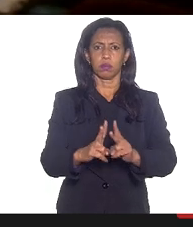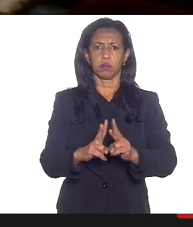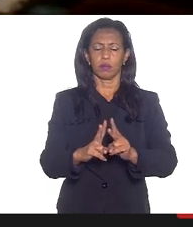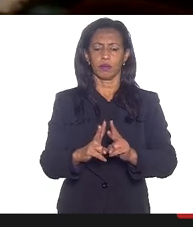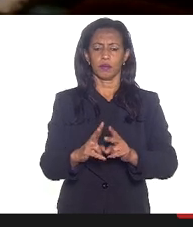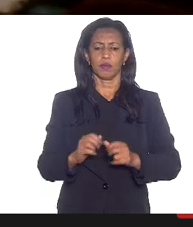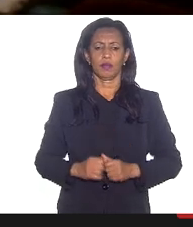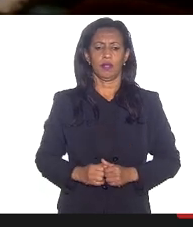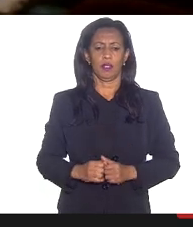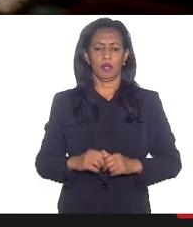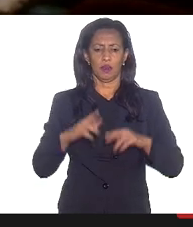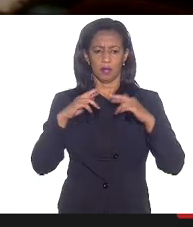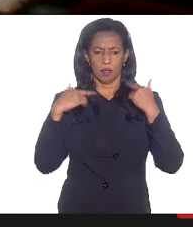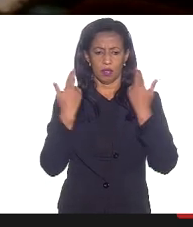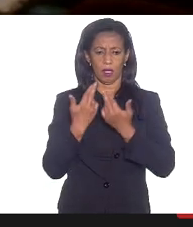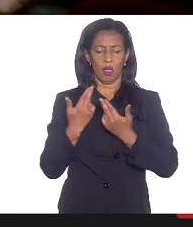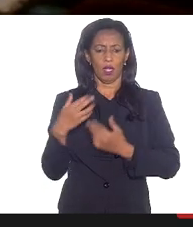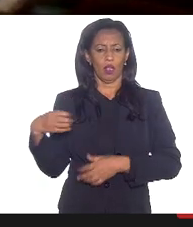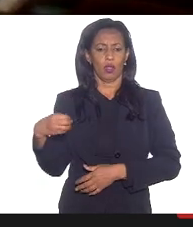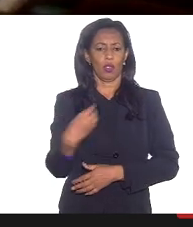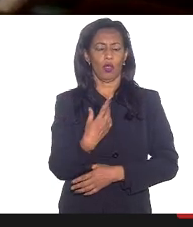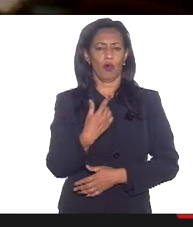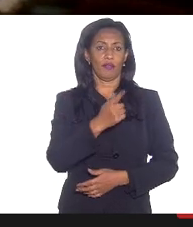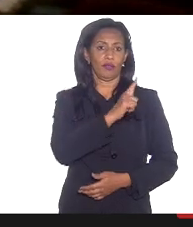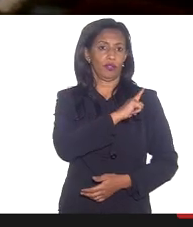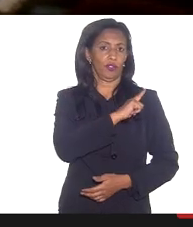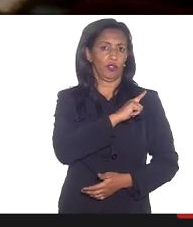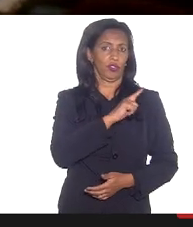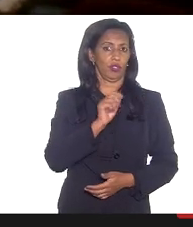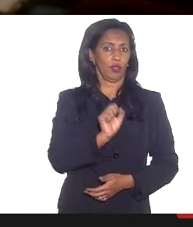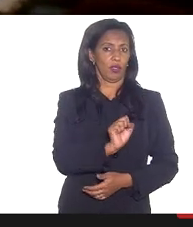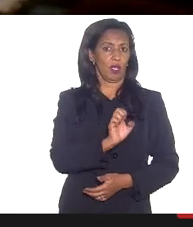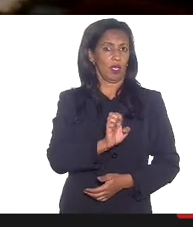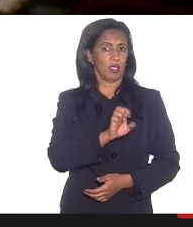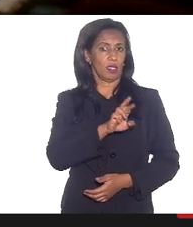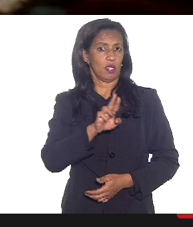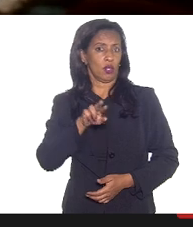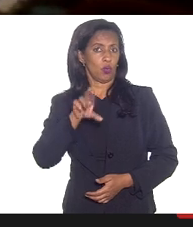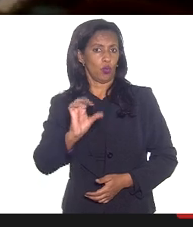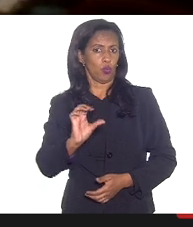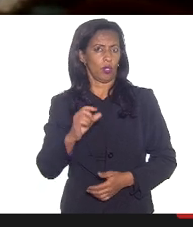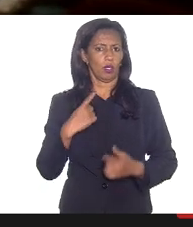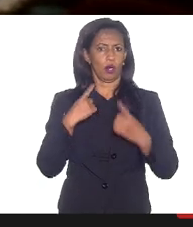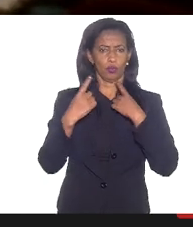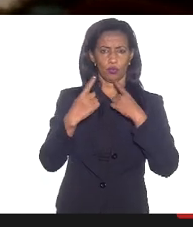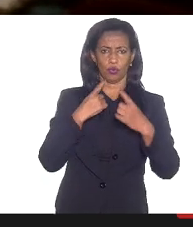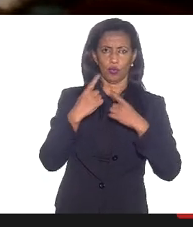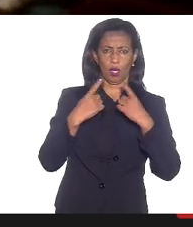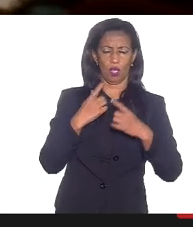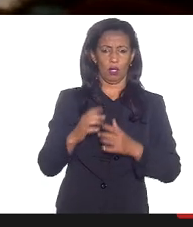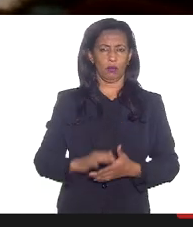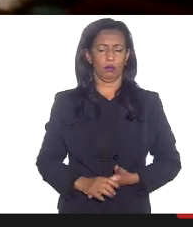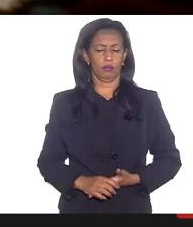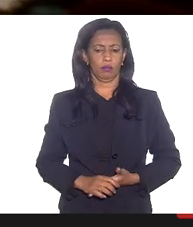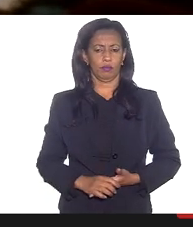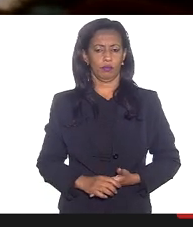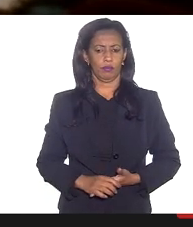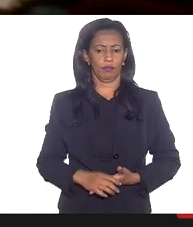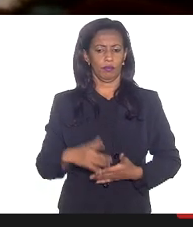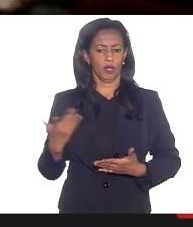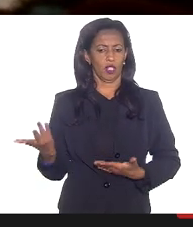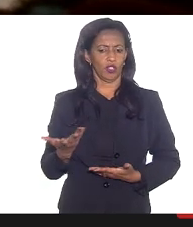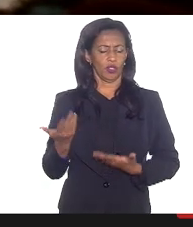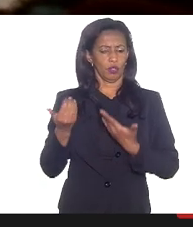essa tônica da nova gestão da SEDUC, que é o diálogo. A gente quer